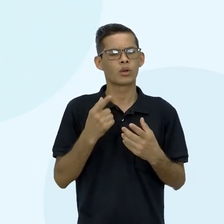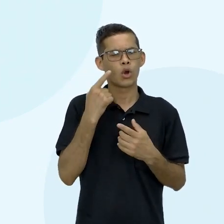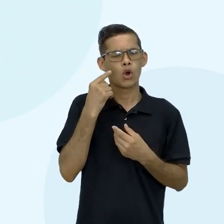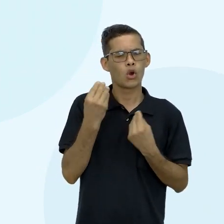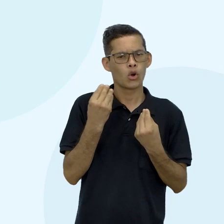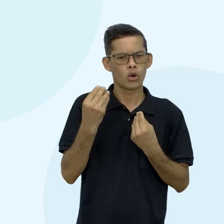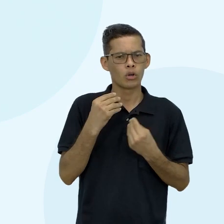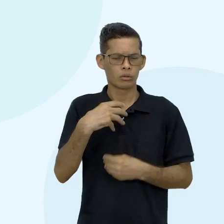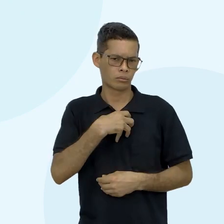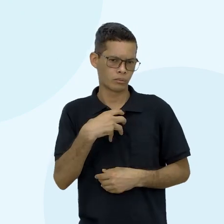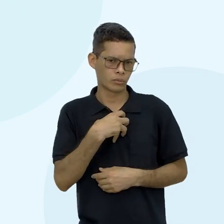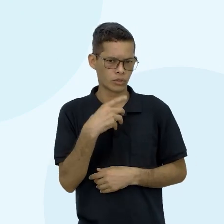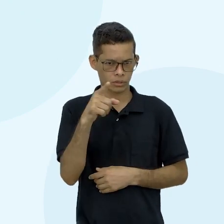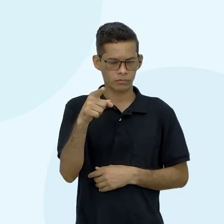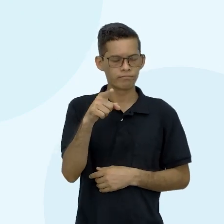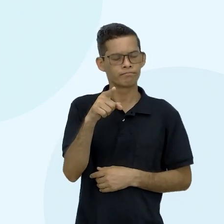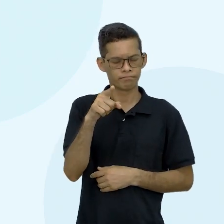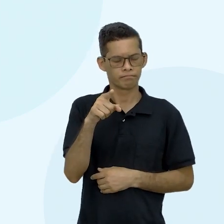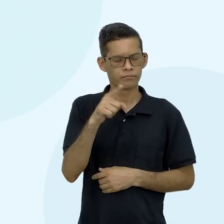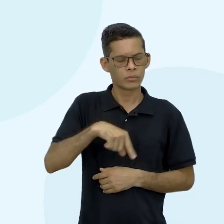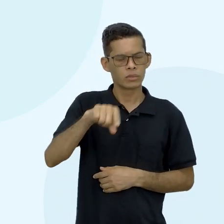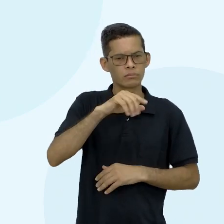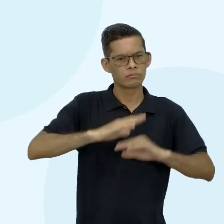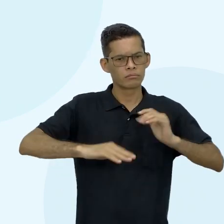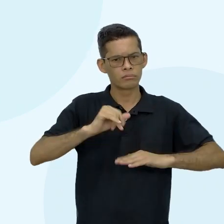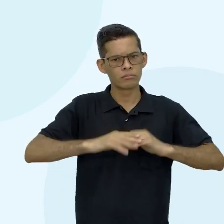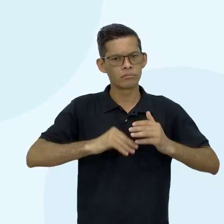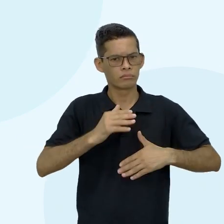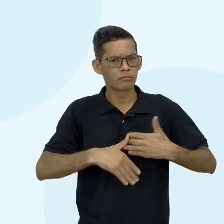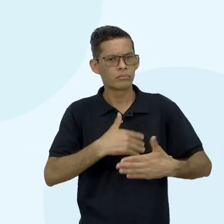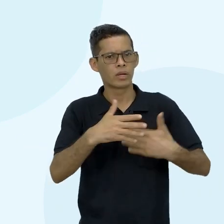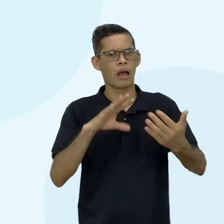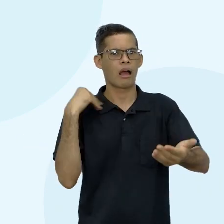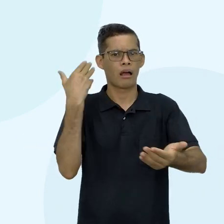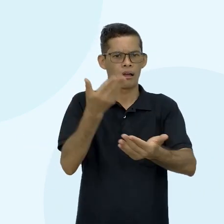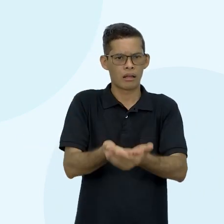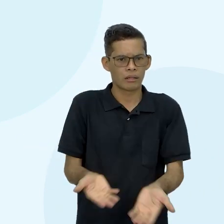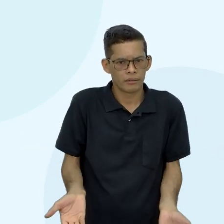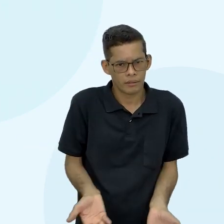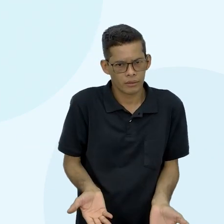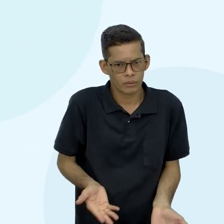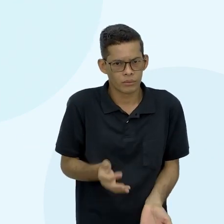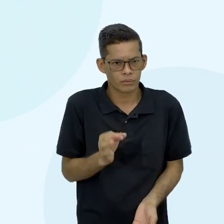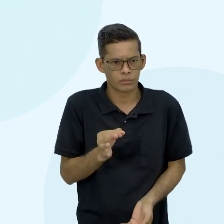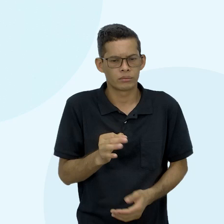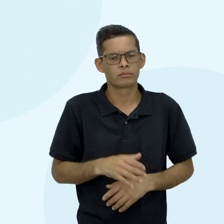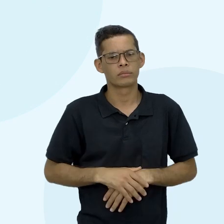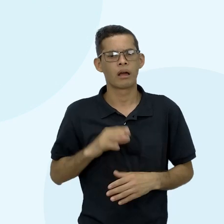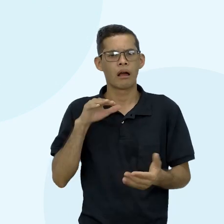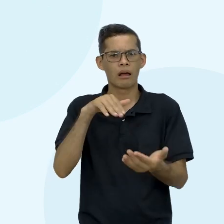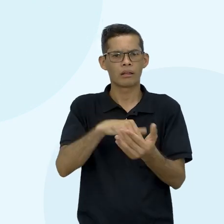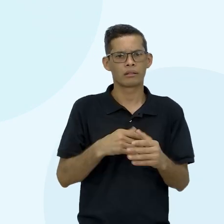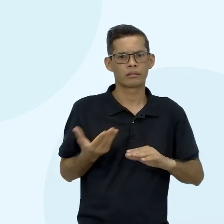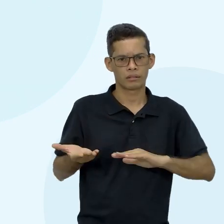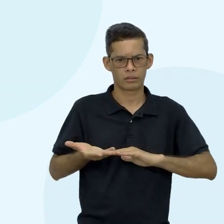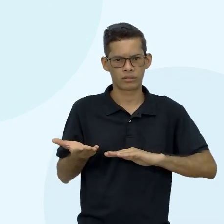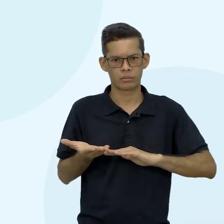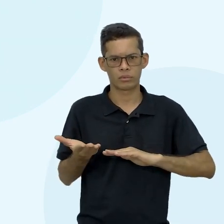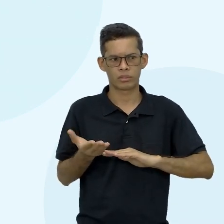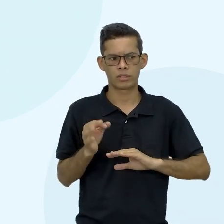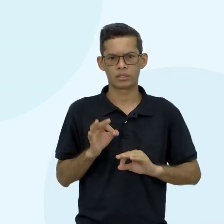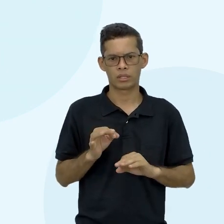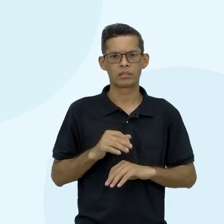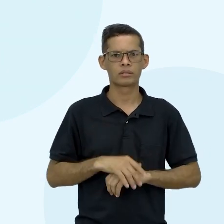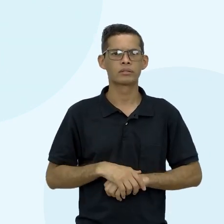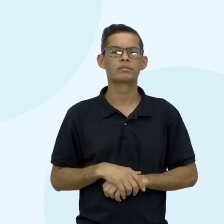de conhecimento e a sua produtividade até os dias de hoje, até a contemporaneidade. Olha lá,